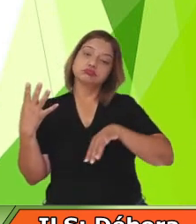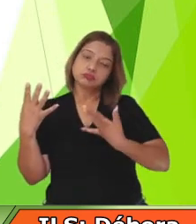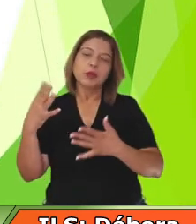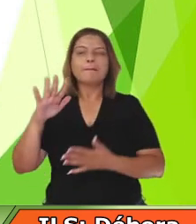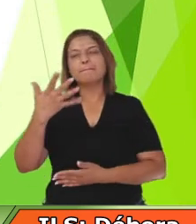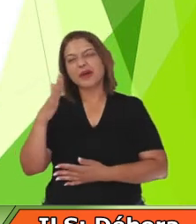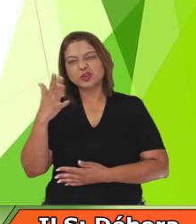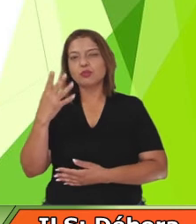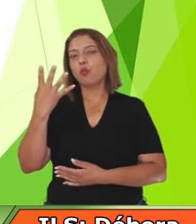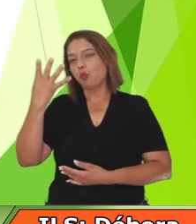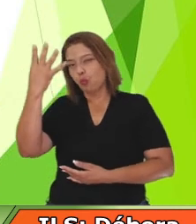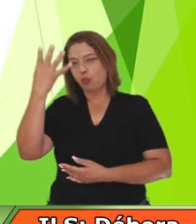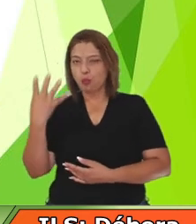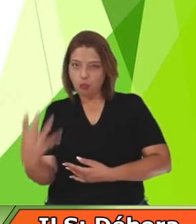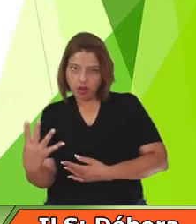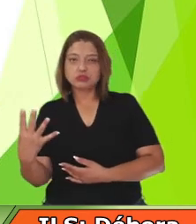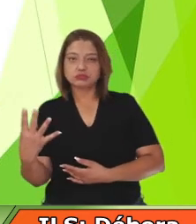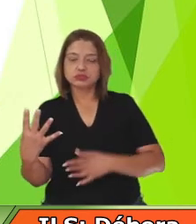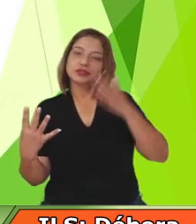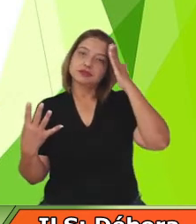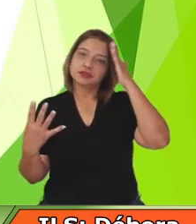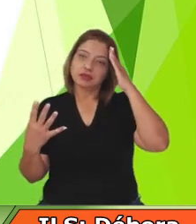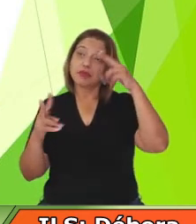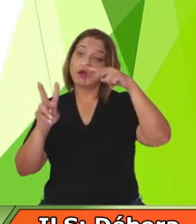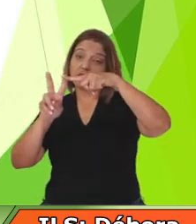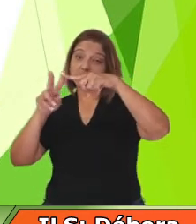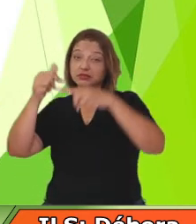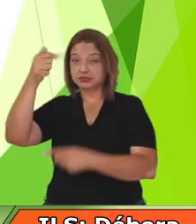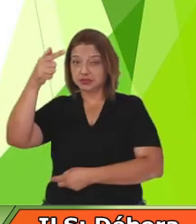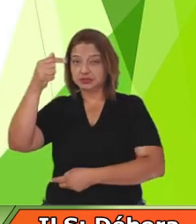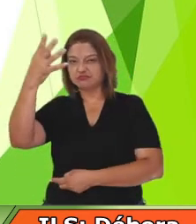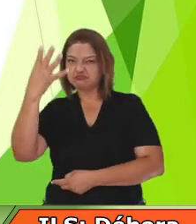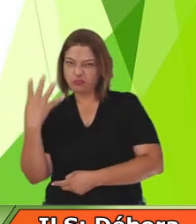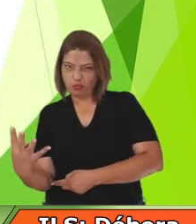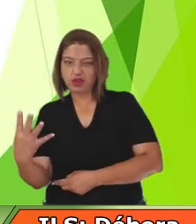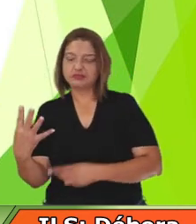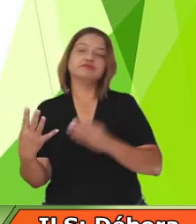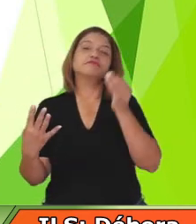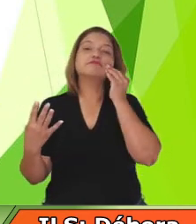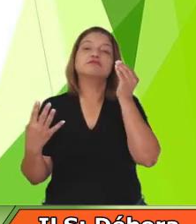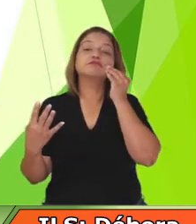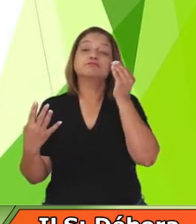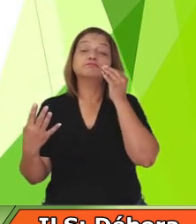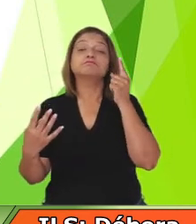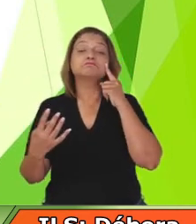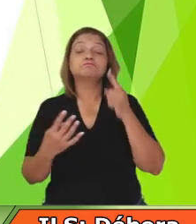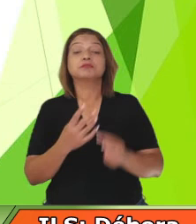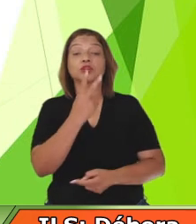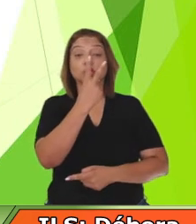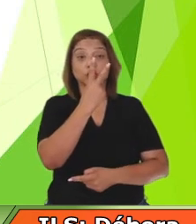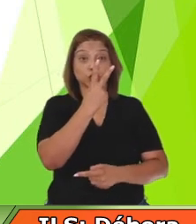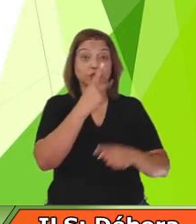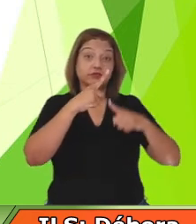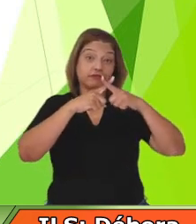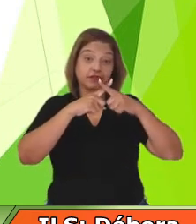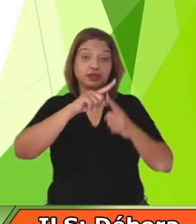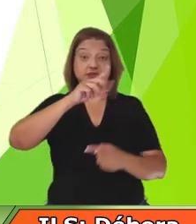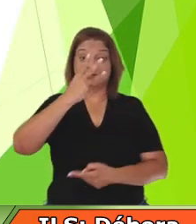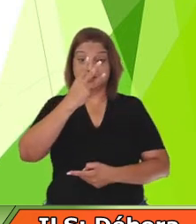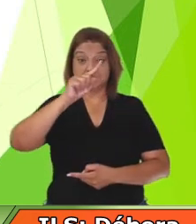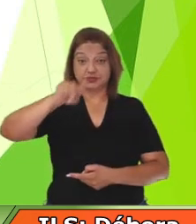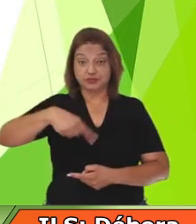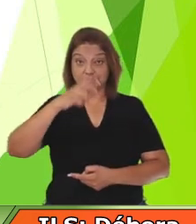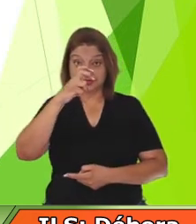valor aproximado de 4 para a raiz de 17. Resolvendo 2 vezes 3,5